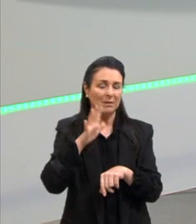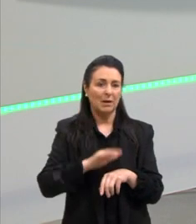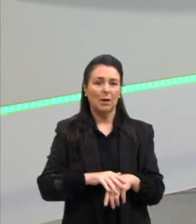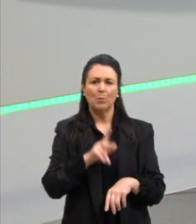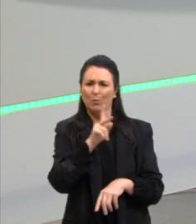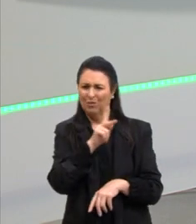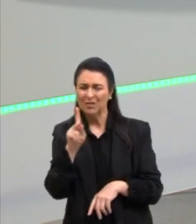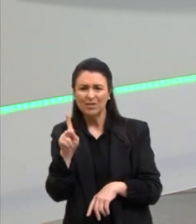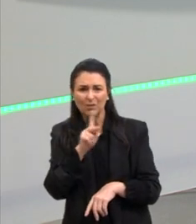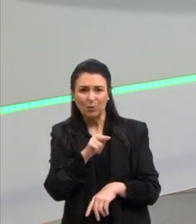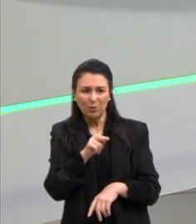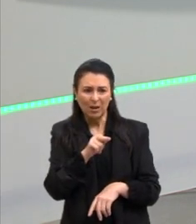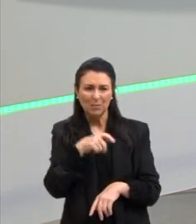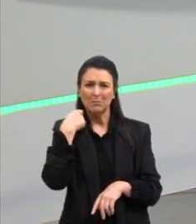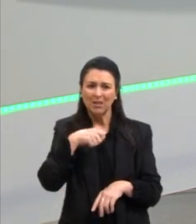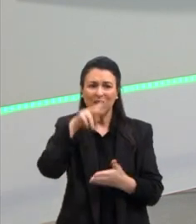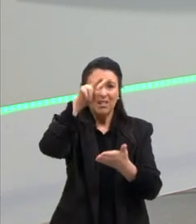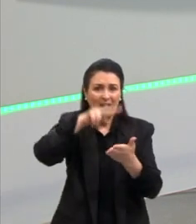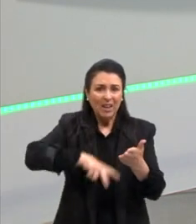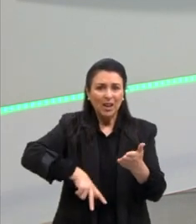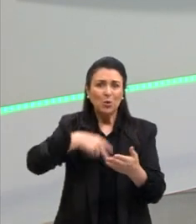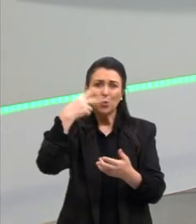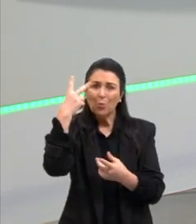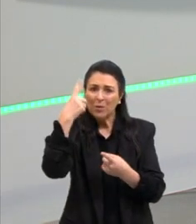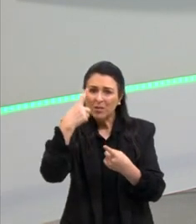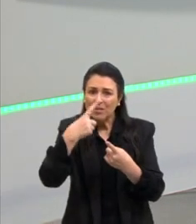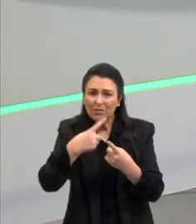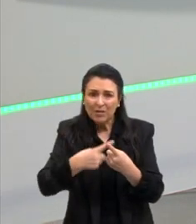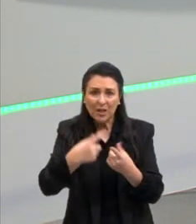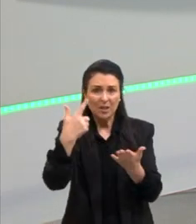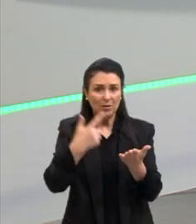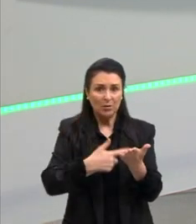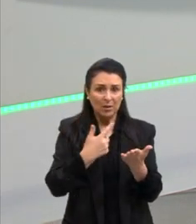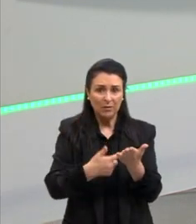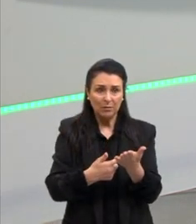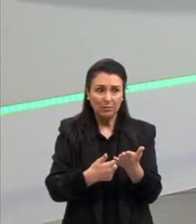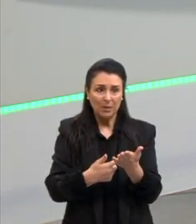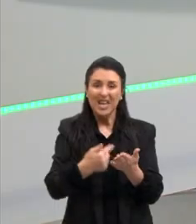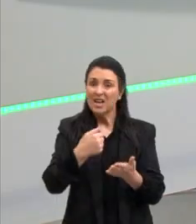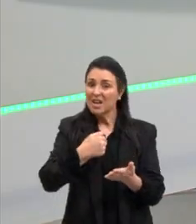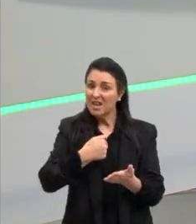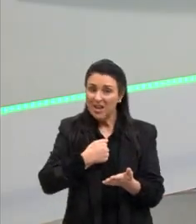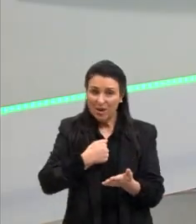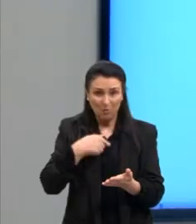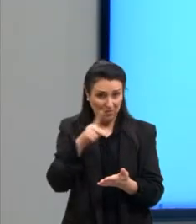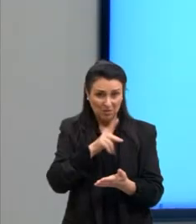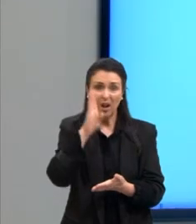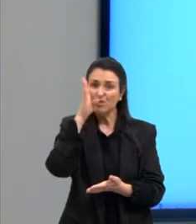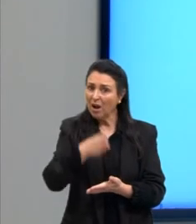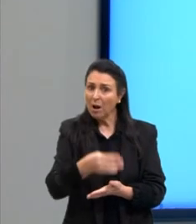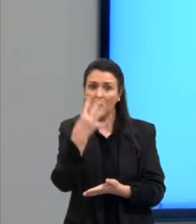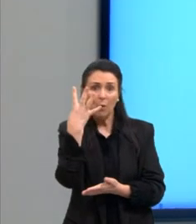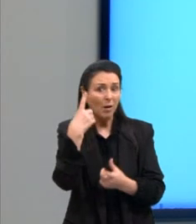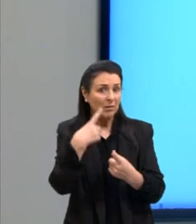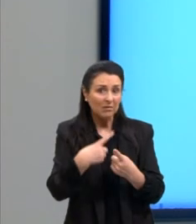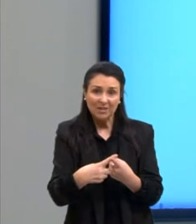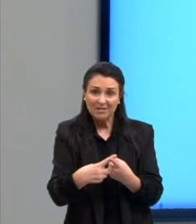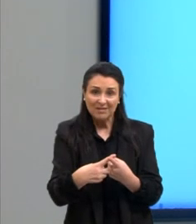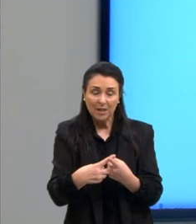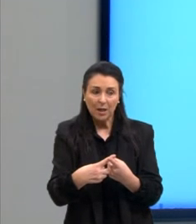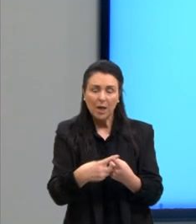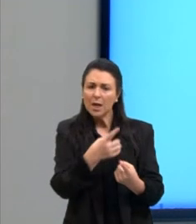tu tá me dizendo que eu tenho que ler duas vezes o mesmo livro gente Eu já li quatro vezes o mesmo livro e cada vez que eu leio eu